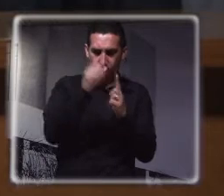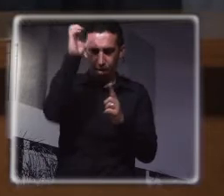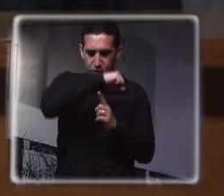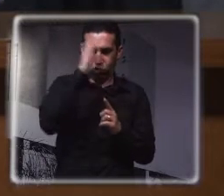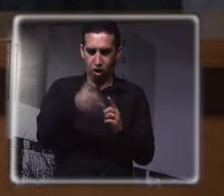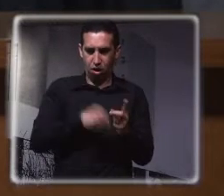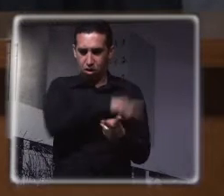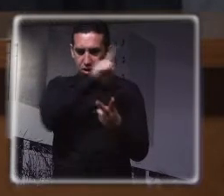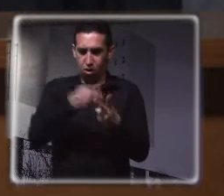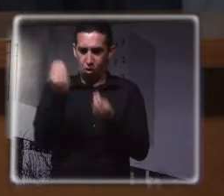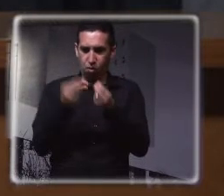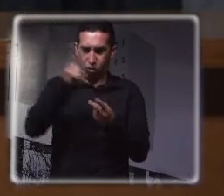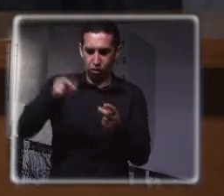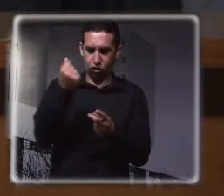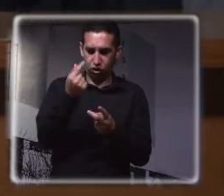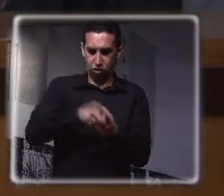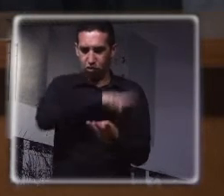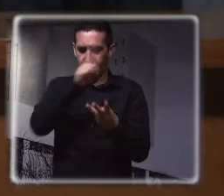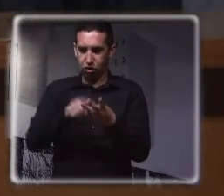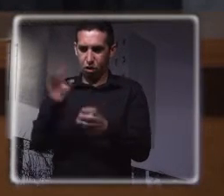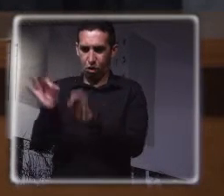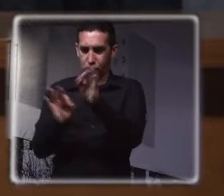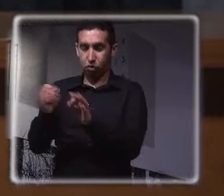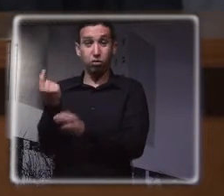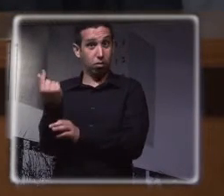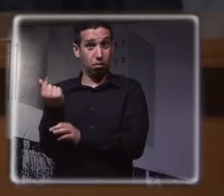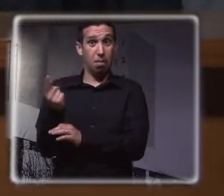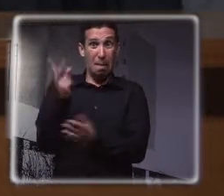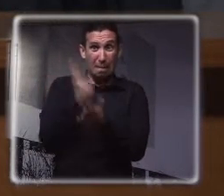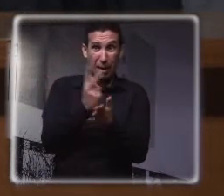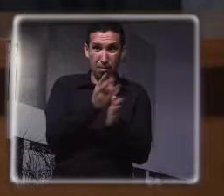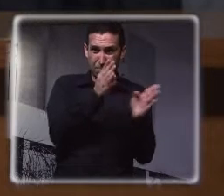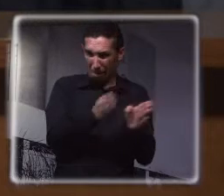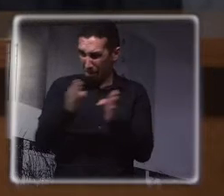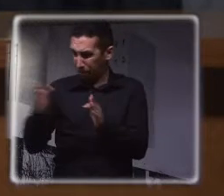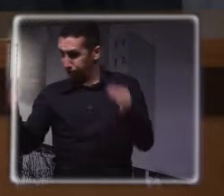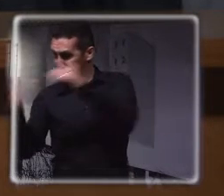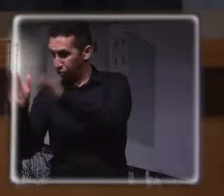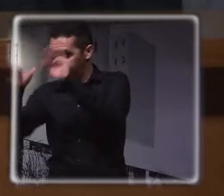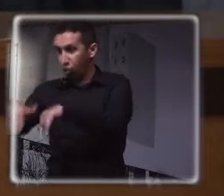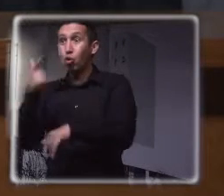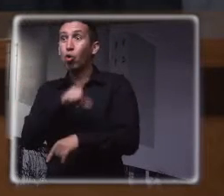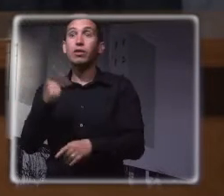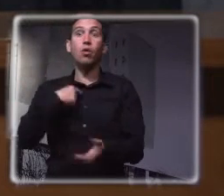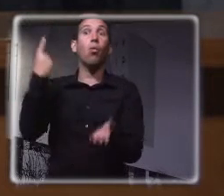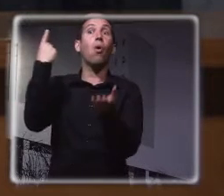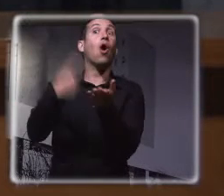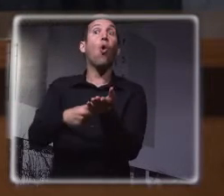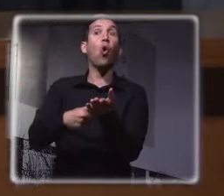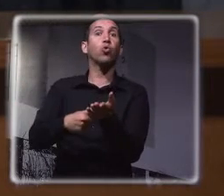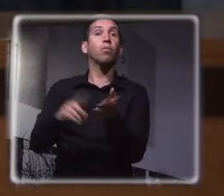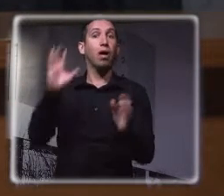aprendeu a lidar com dinheiro, ele reorganizou as suas finanças. Mesmo que ao final ele não consiga celebrar o acordo que ele queria, ele já